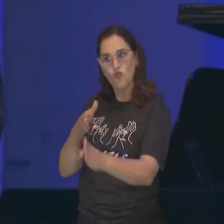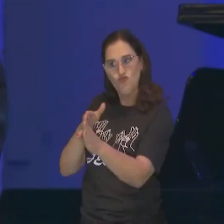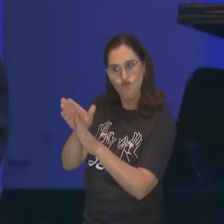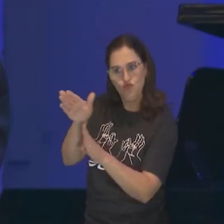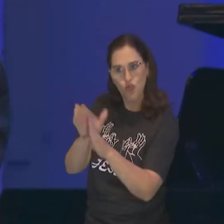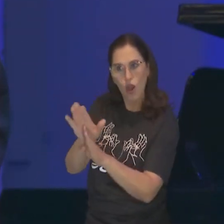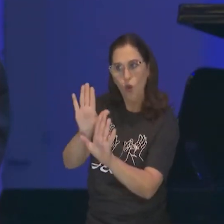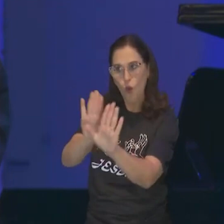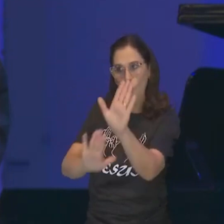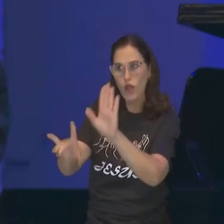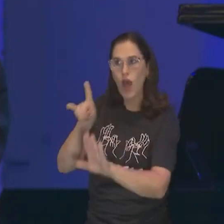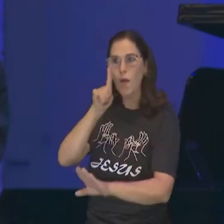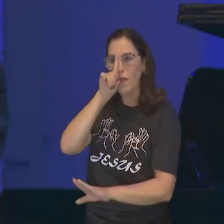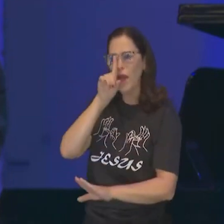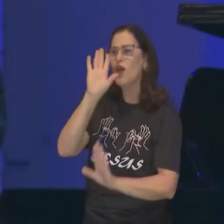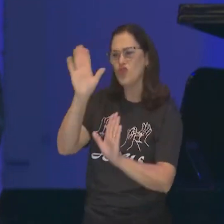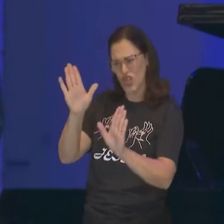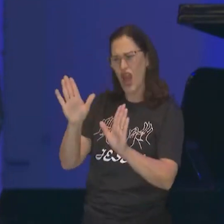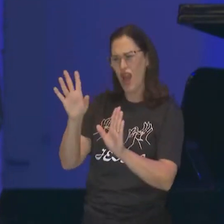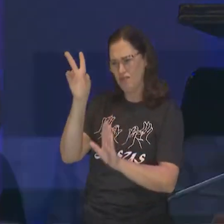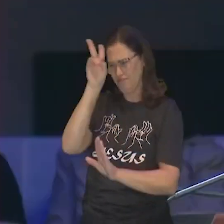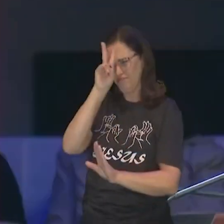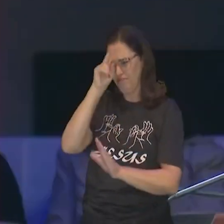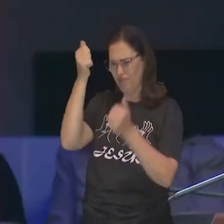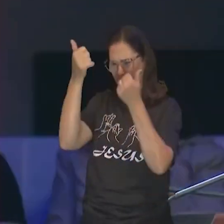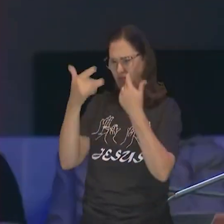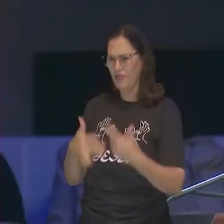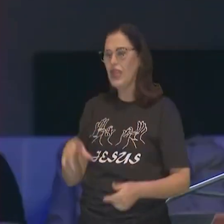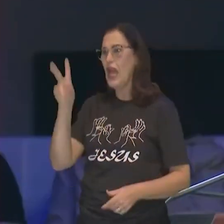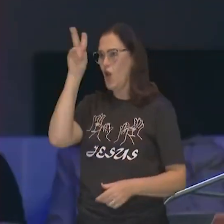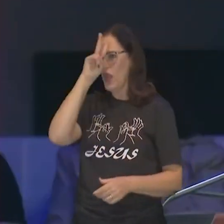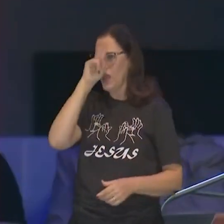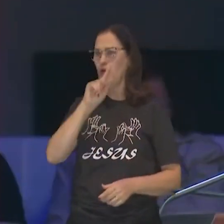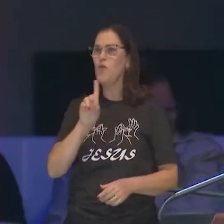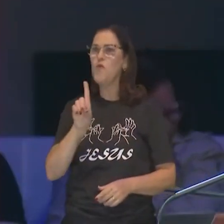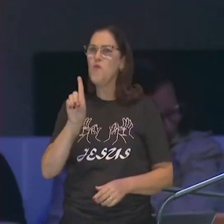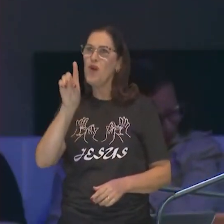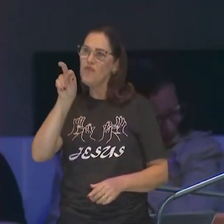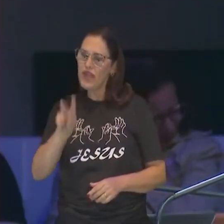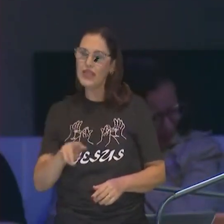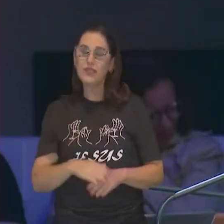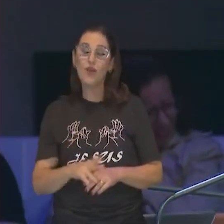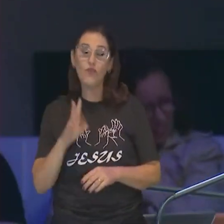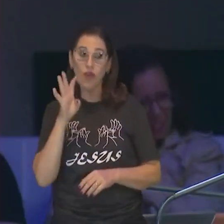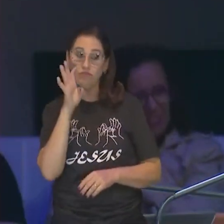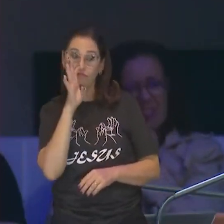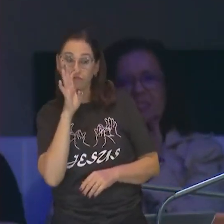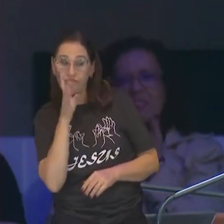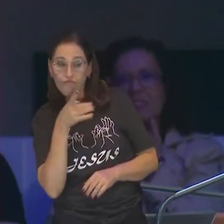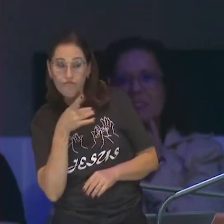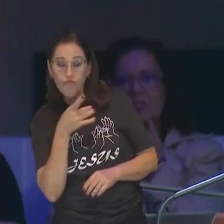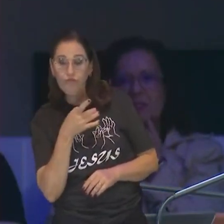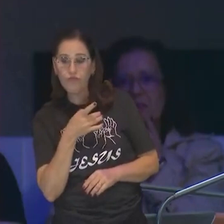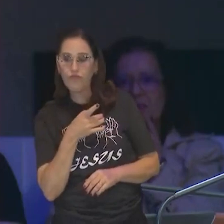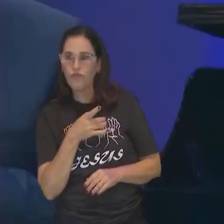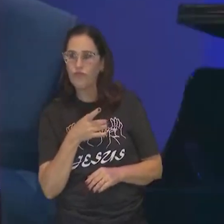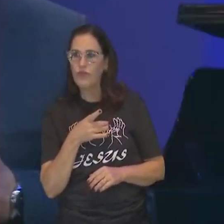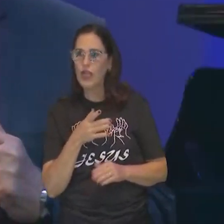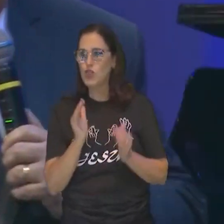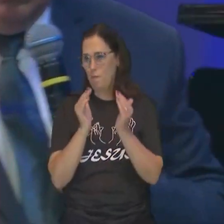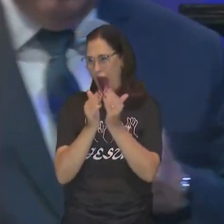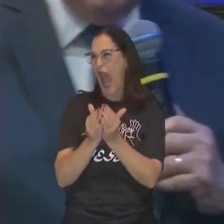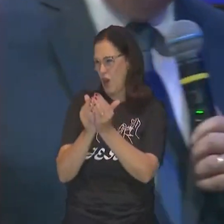o perigo. Eu já contei essa história aqui. Eu me lembro que uma vez eu fui assistir a uma exposição de